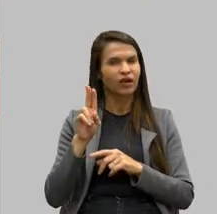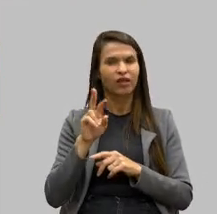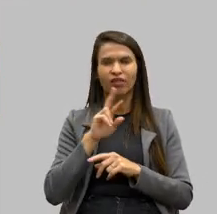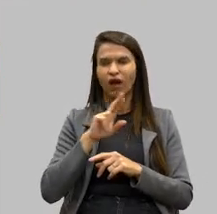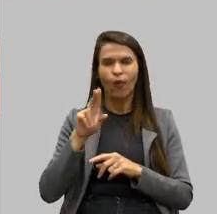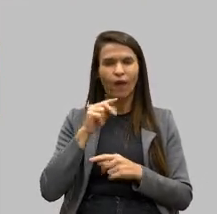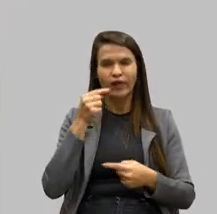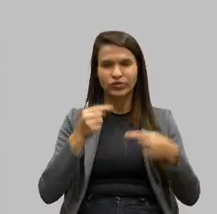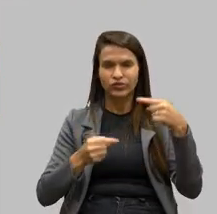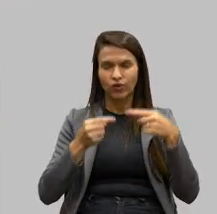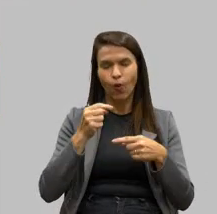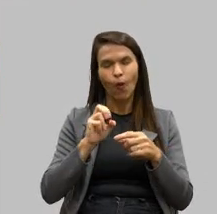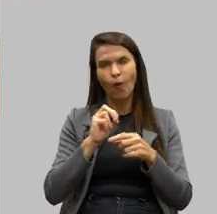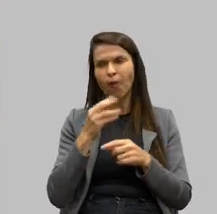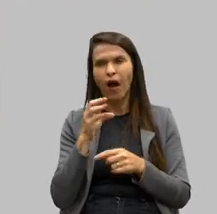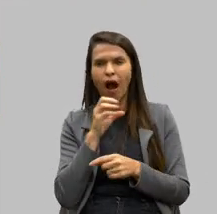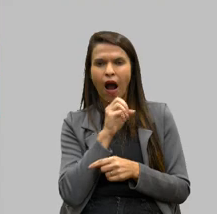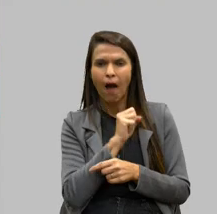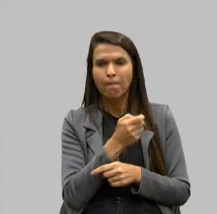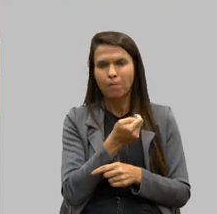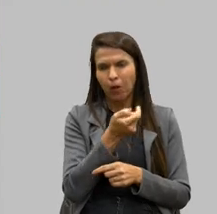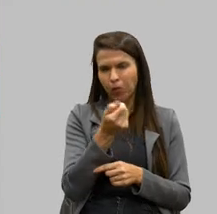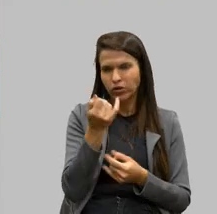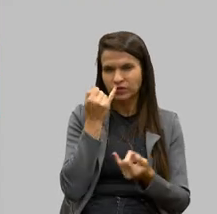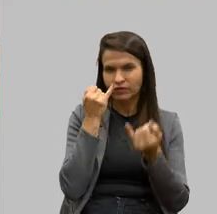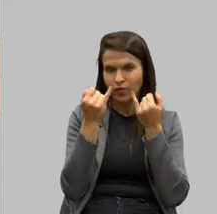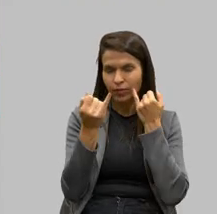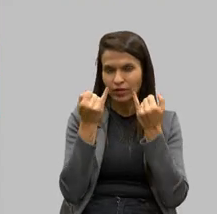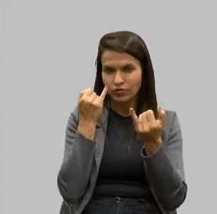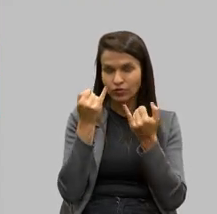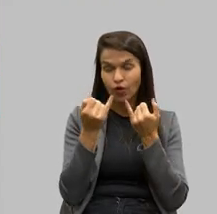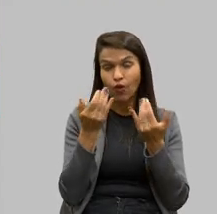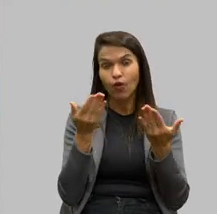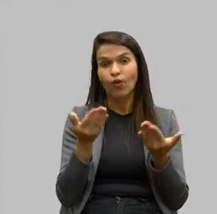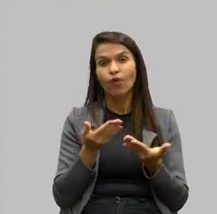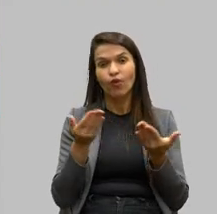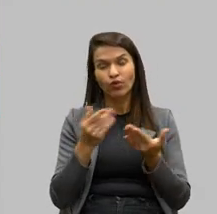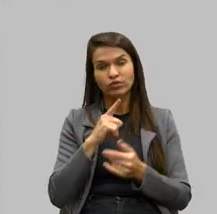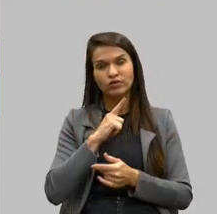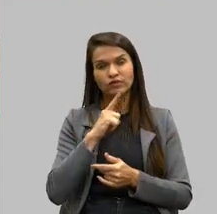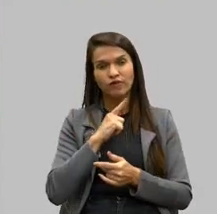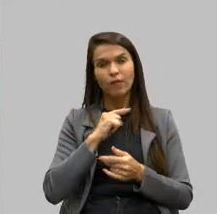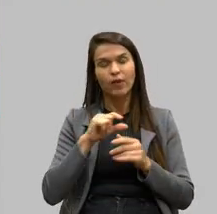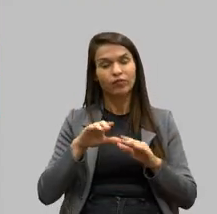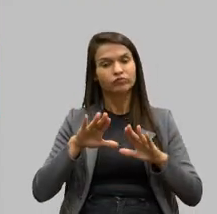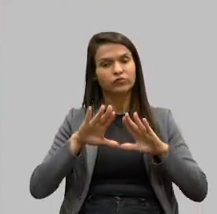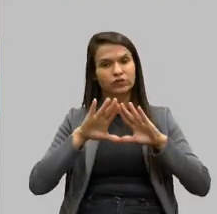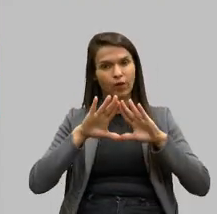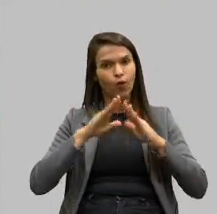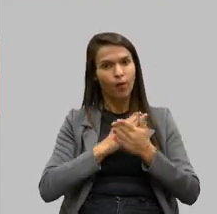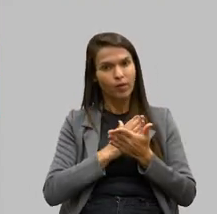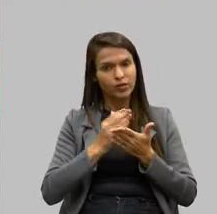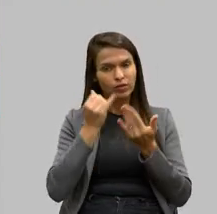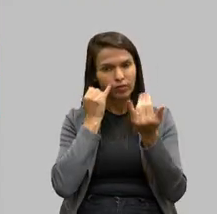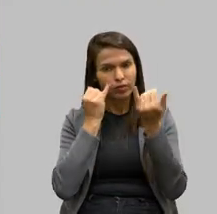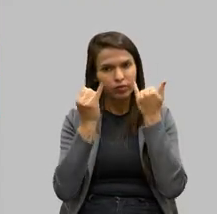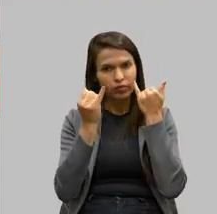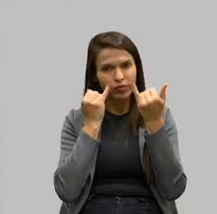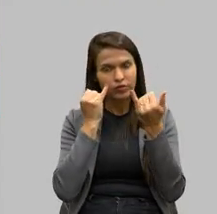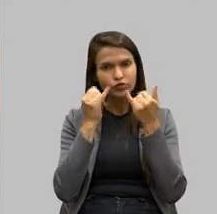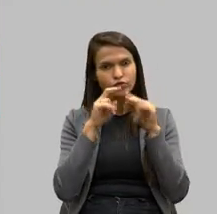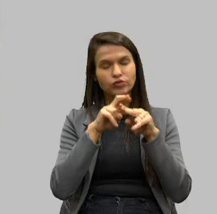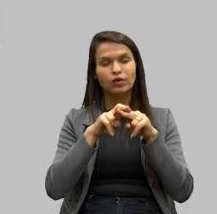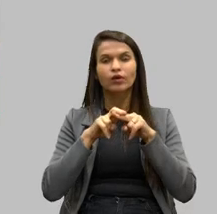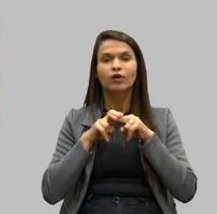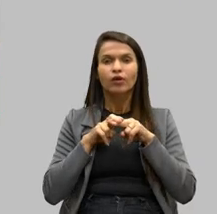muito rapidamente, poucas informações. Então, hoje, nós tivemos uma assembleia que começou com informações sobre